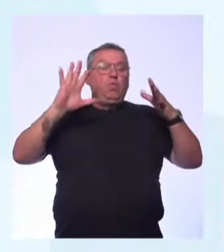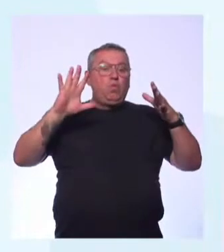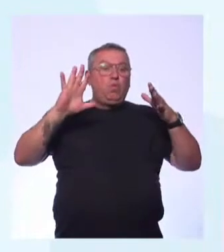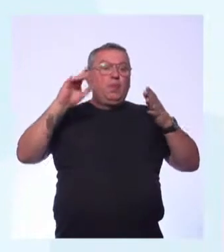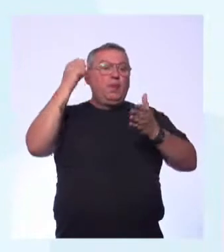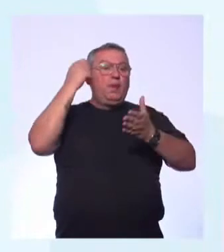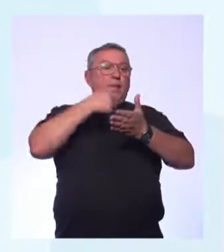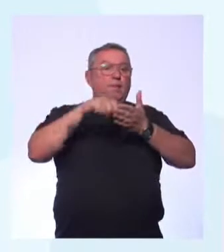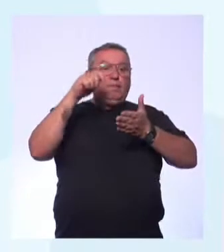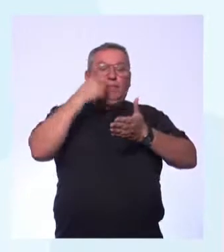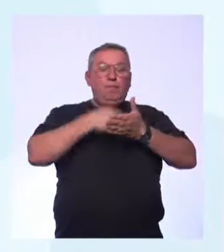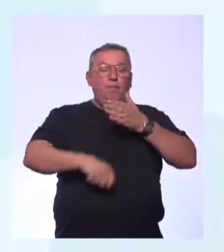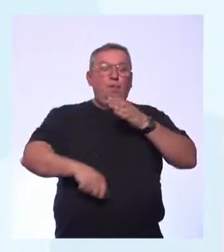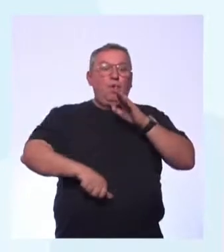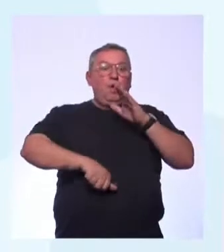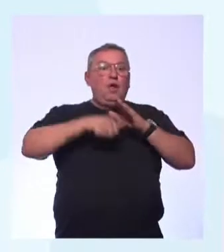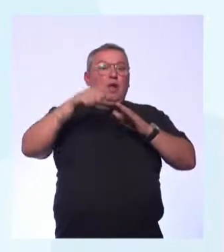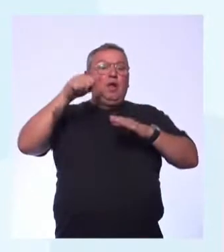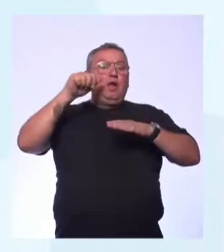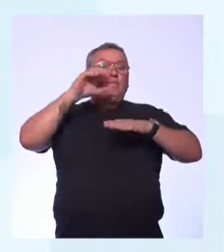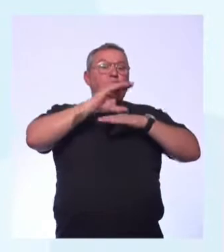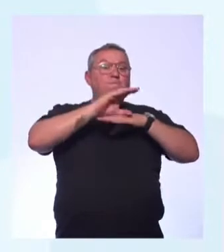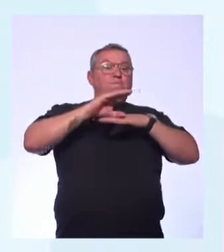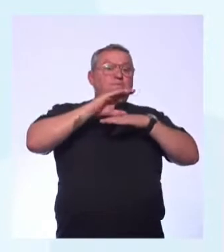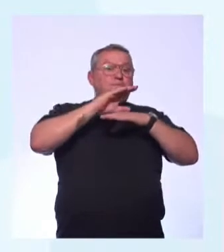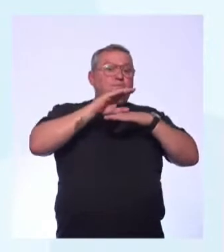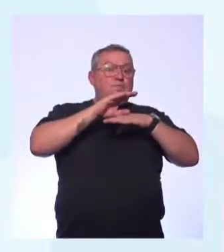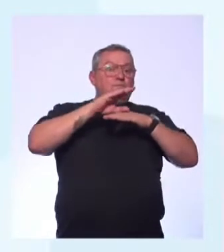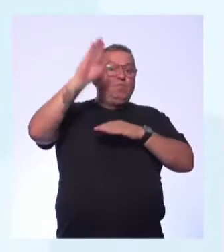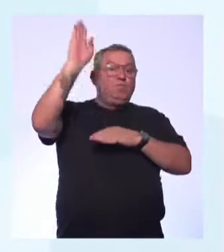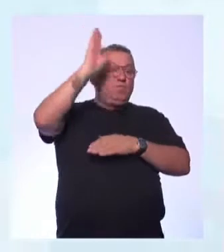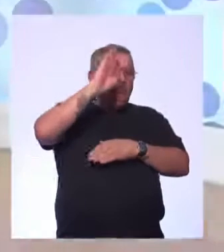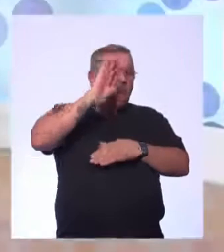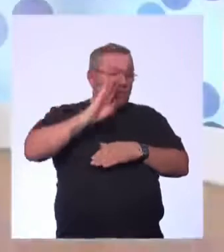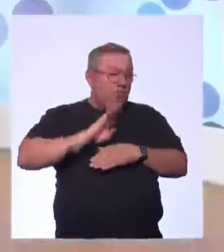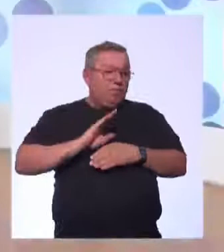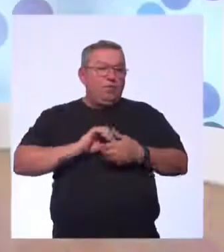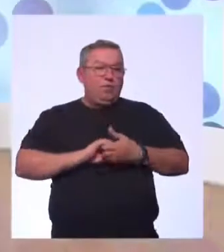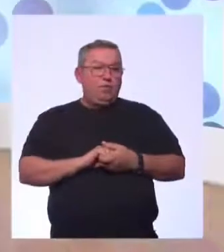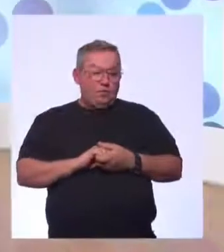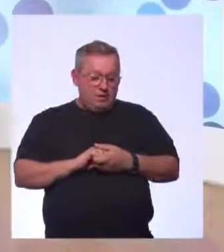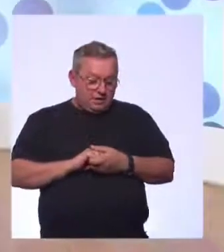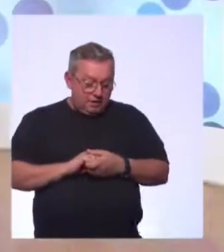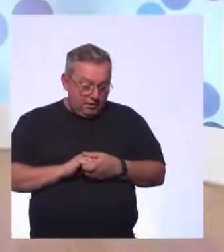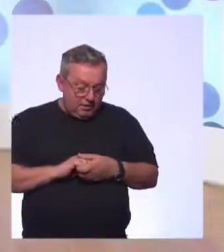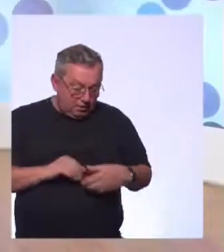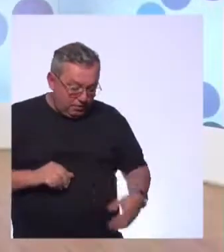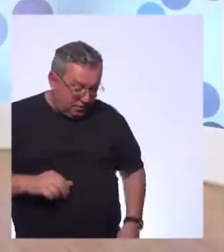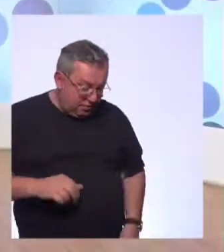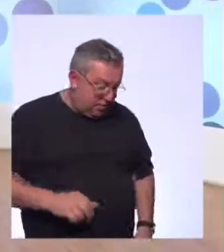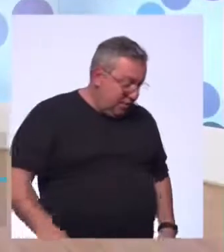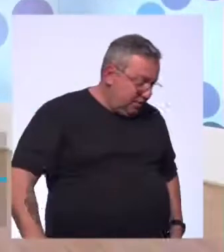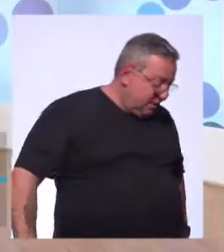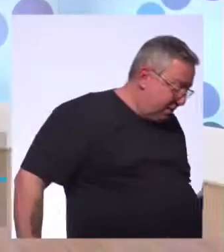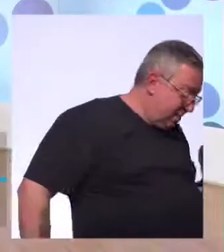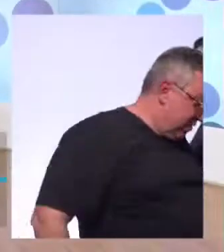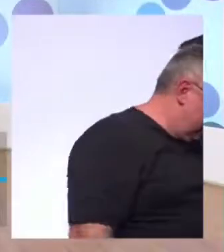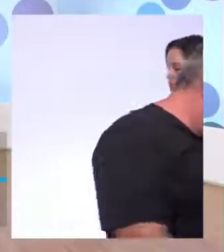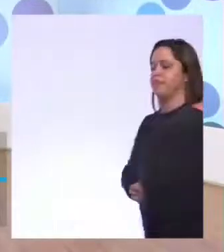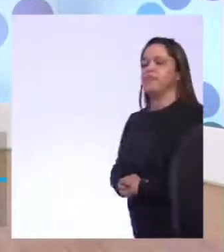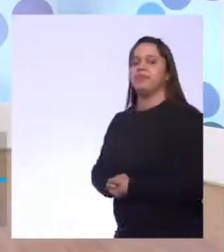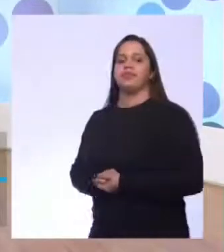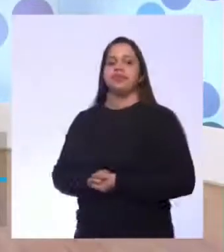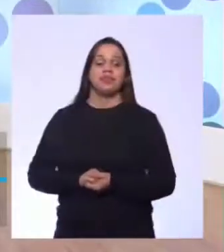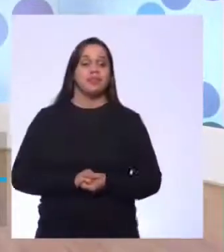I outorgou a primeira Constituição do Brasil. E vamos lá,